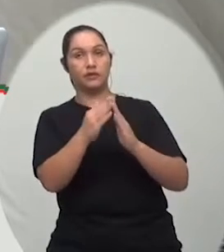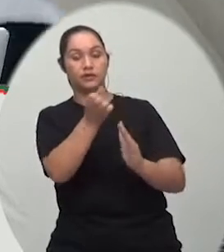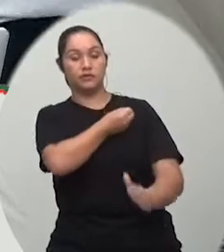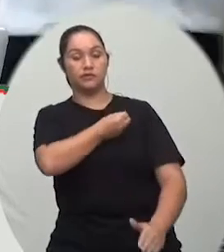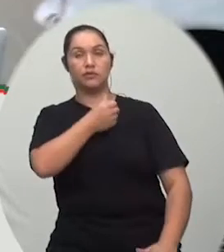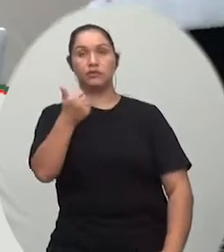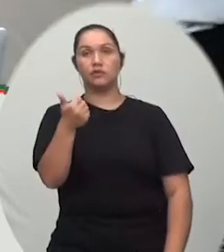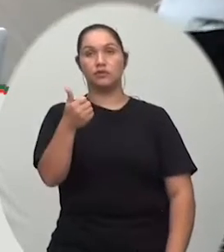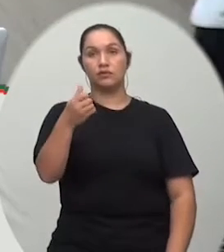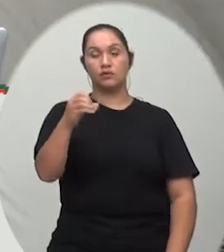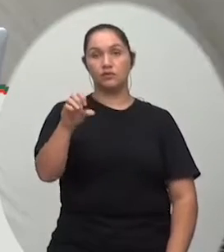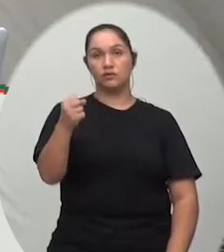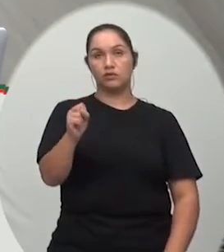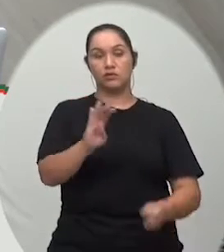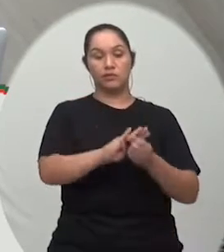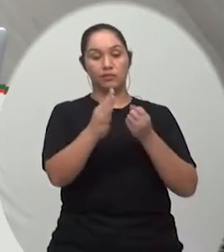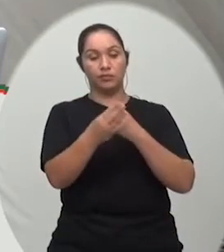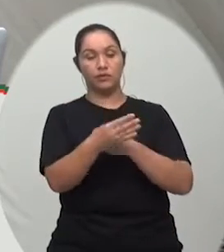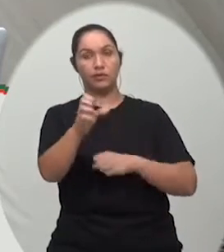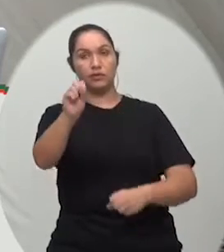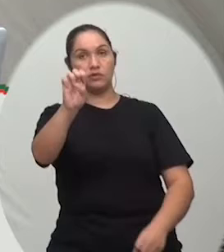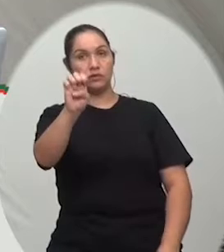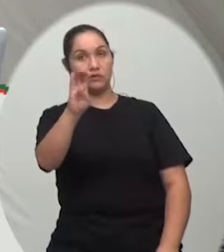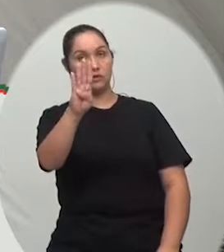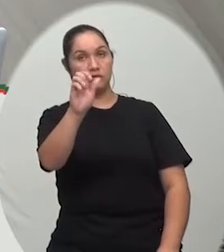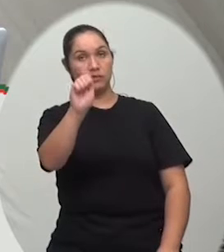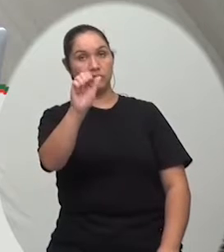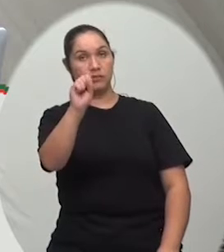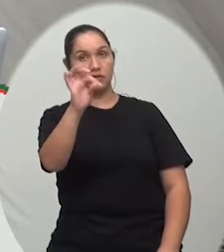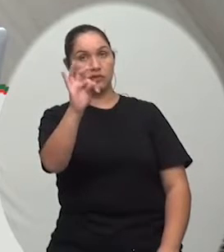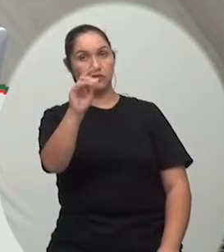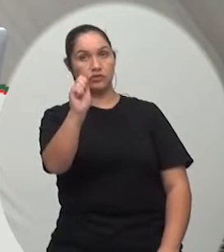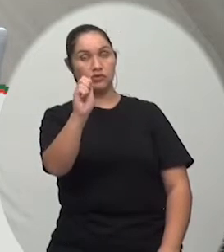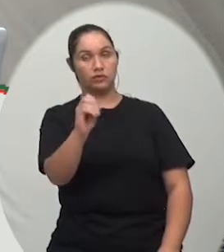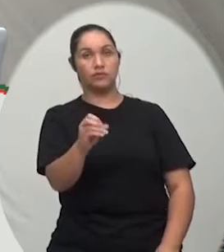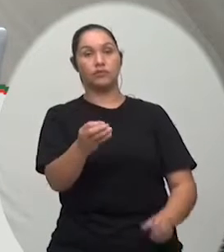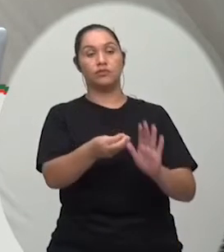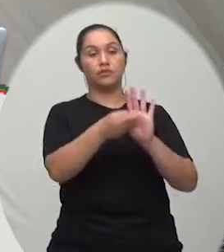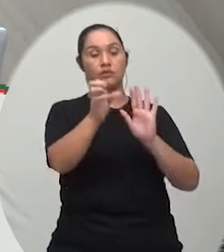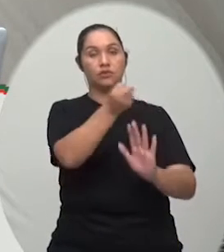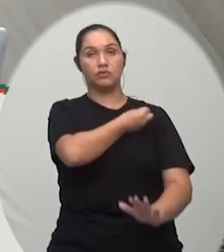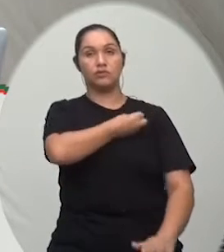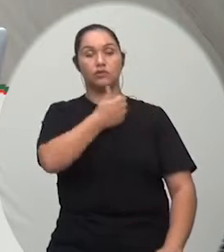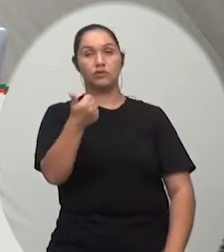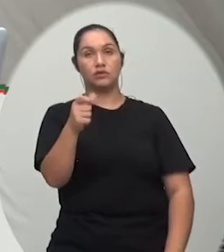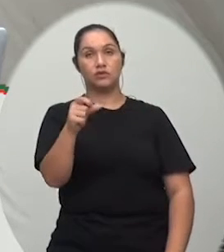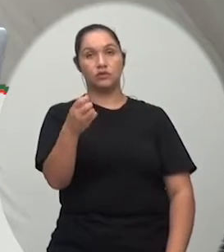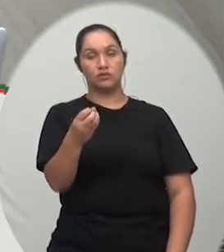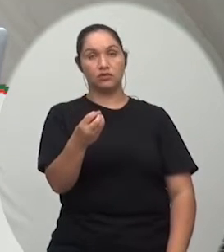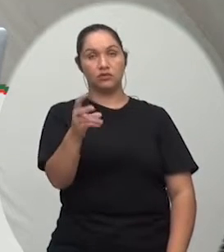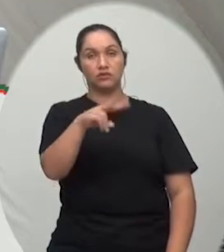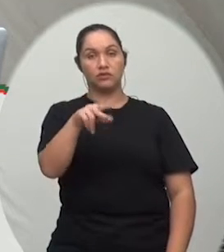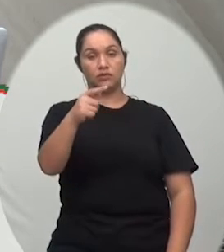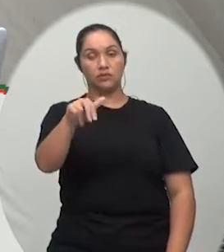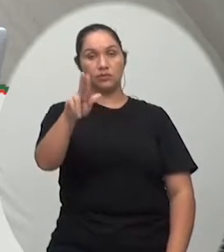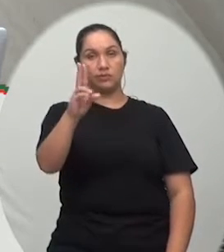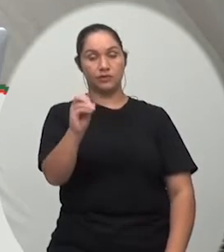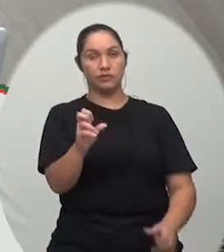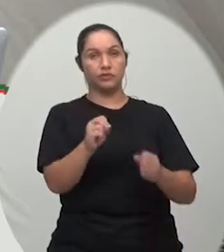número 108, bairro São Sebastião. Indicação número 160/2019, autor José Paulo